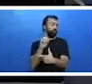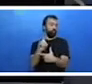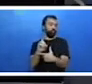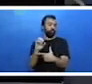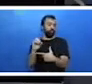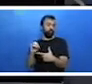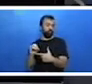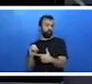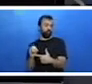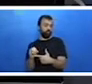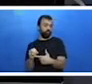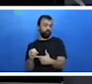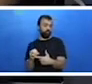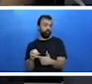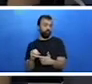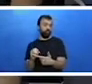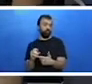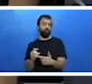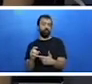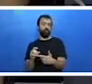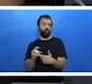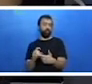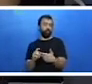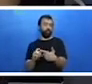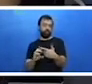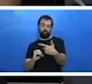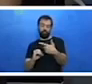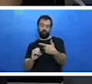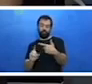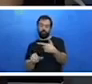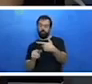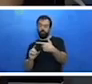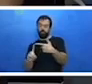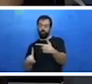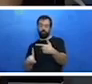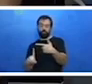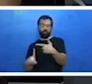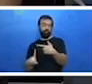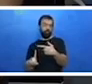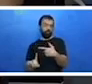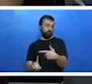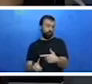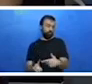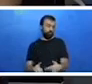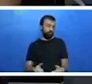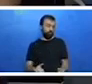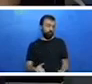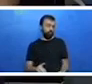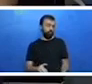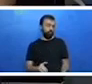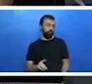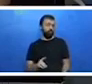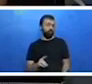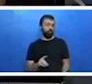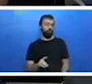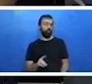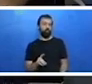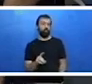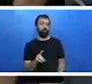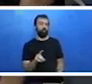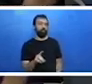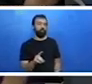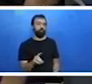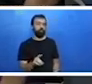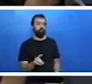uma casinha para trás. Então, como se o 1 tivesse um zero aqui. Se eu vou voltar para